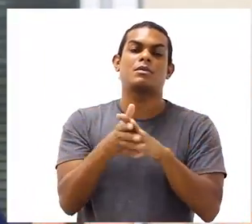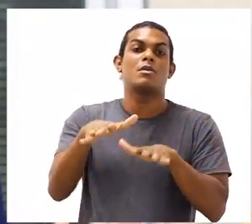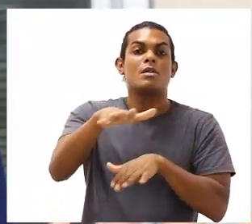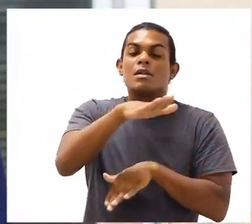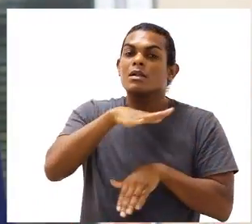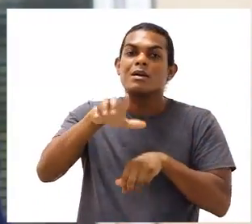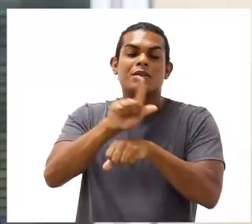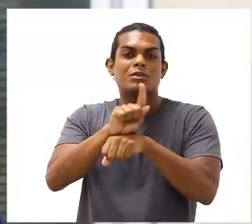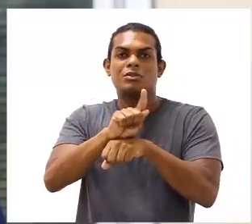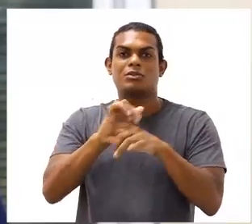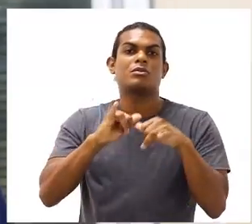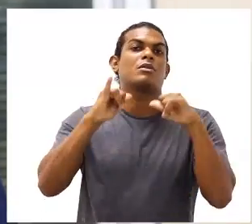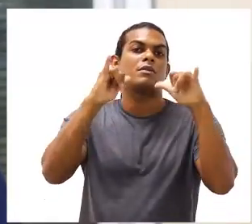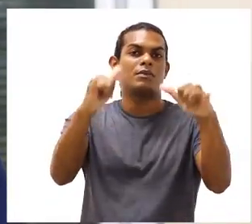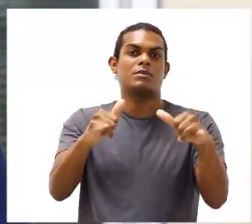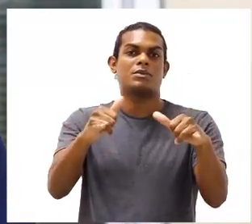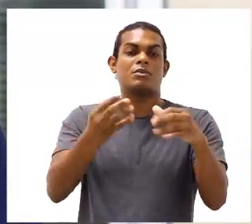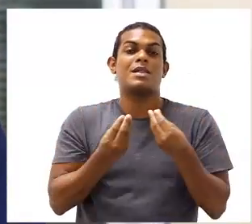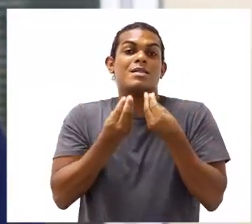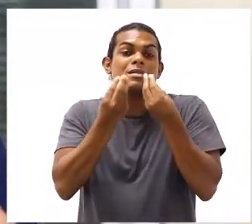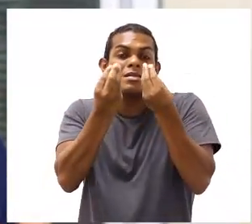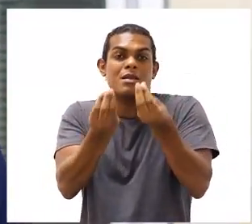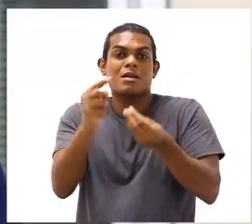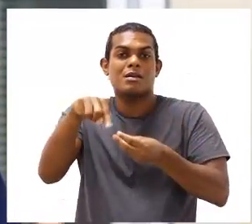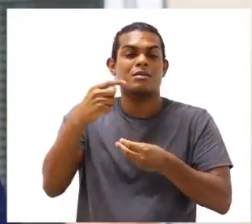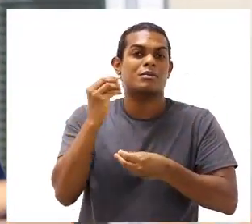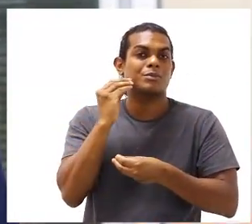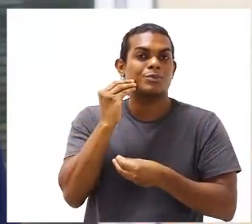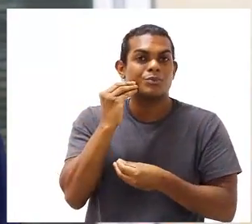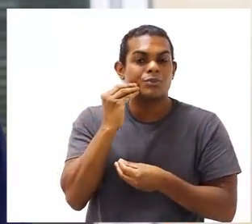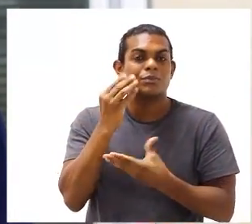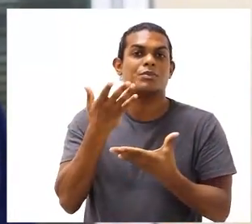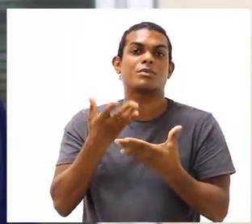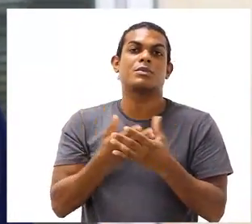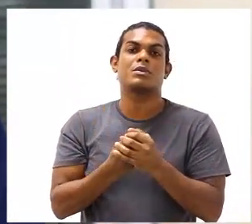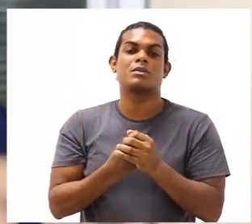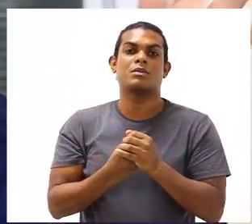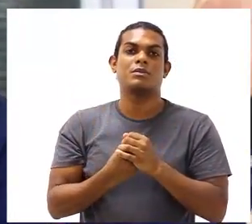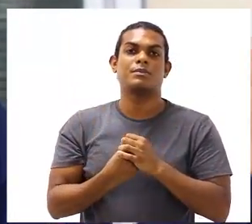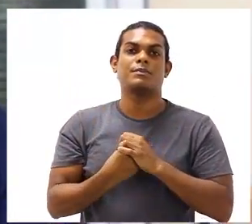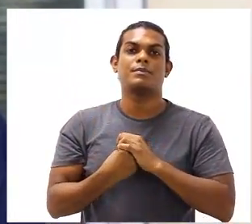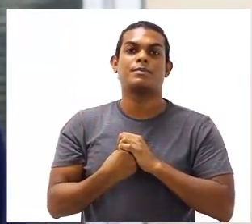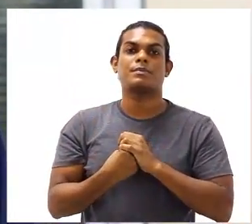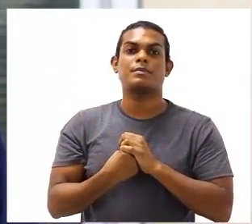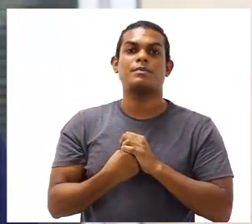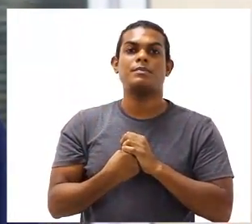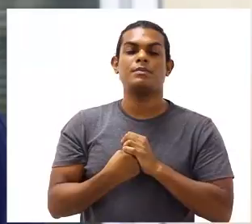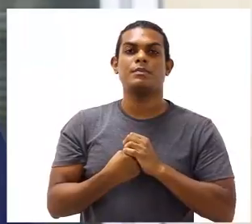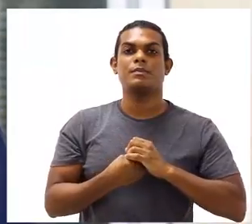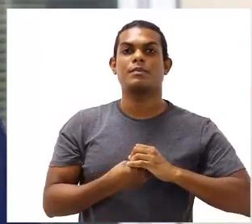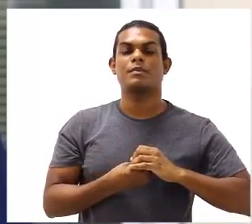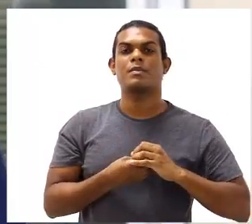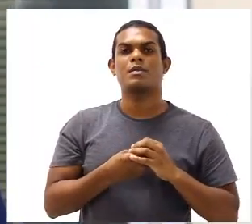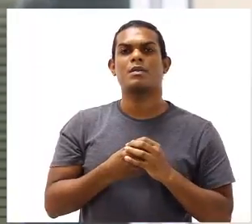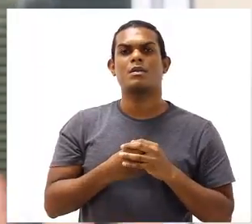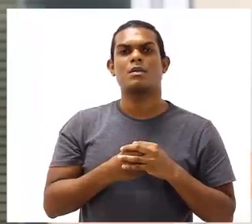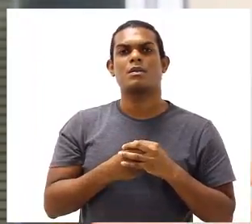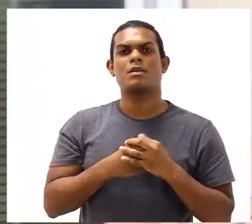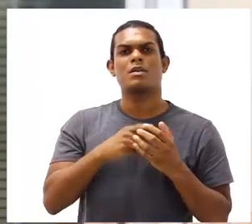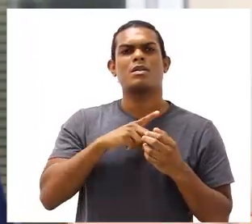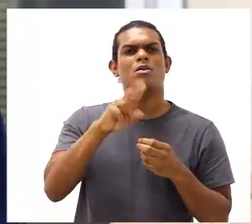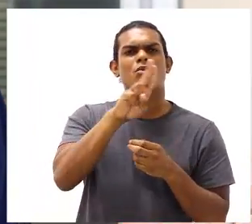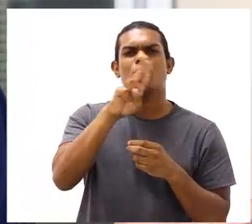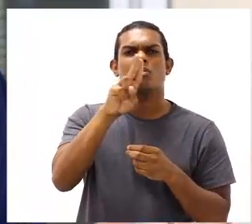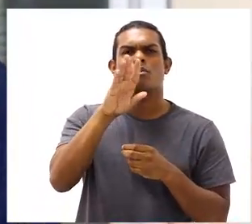gestão da informação, ela dá oportunidades enormes. E tem uma tecnologia chamada, o nome que chamam ela, não é nem tão bom, o Big